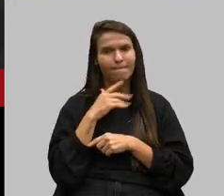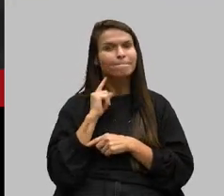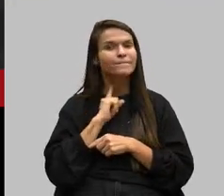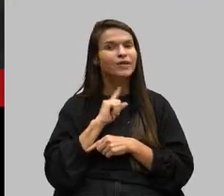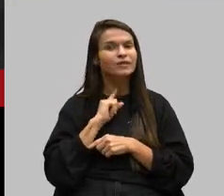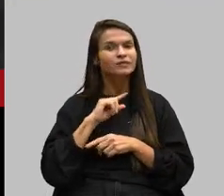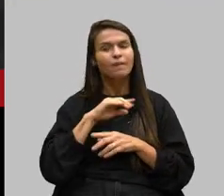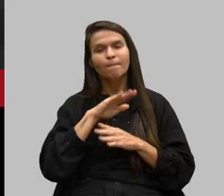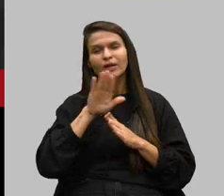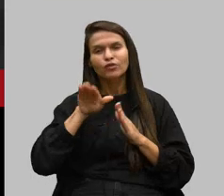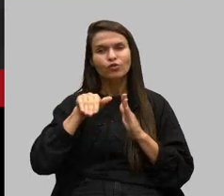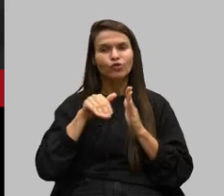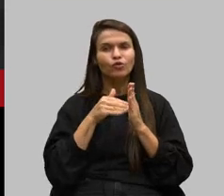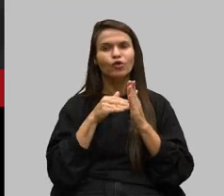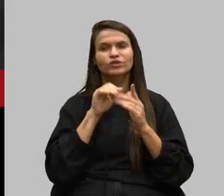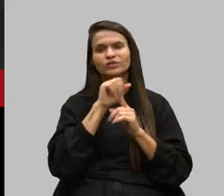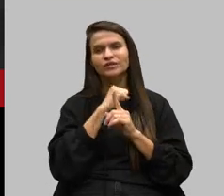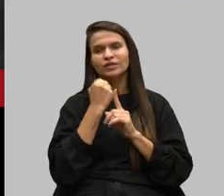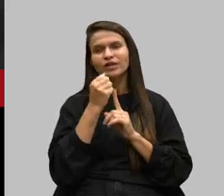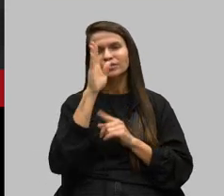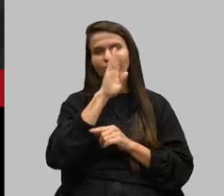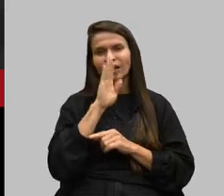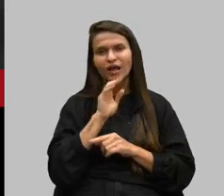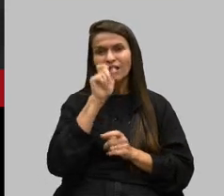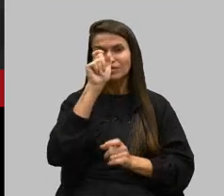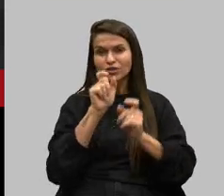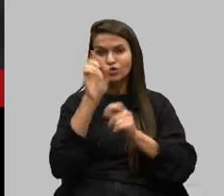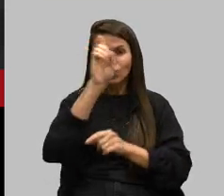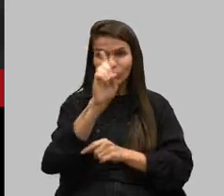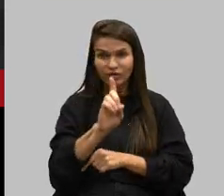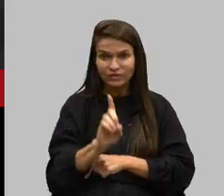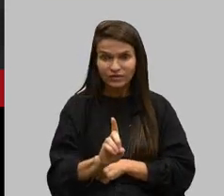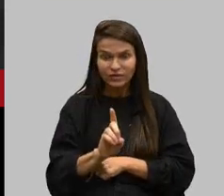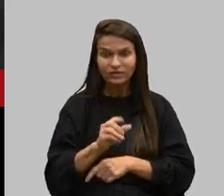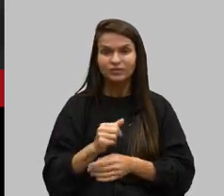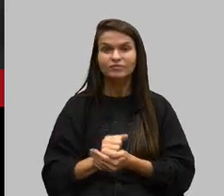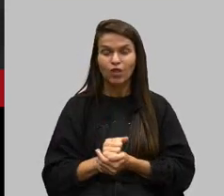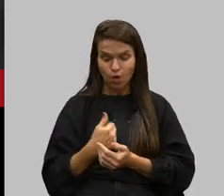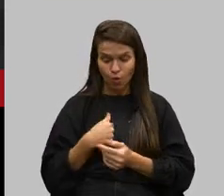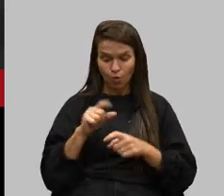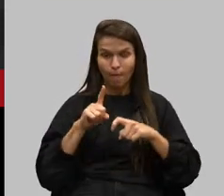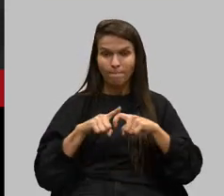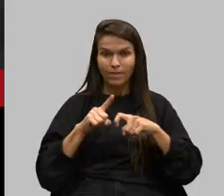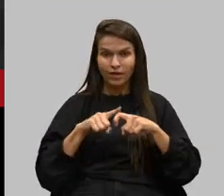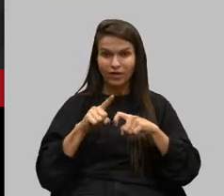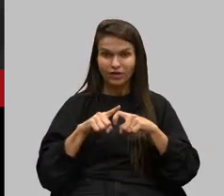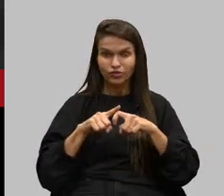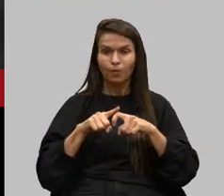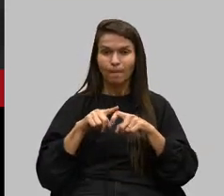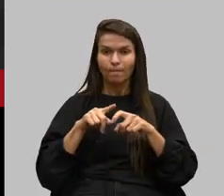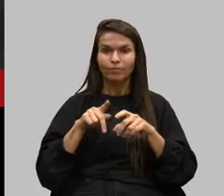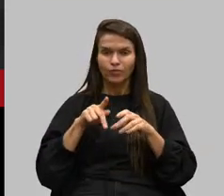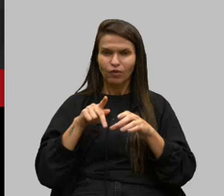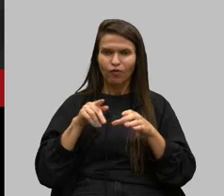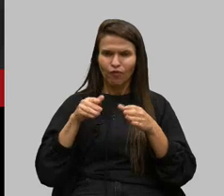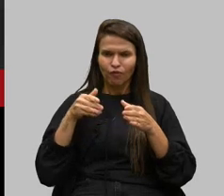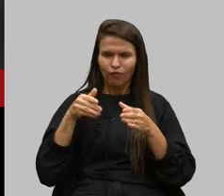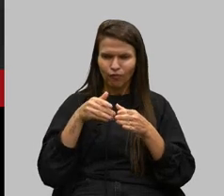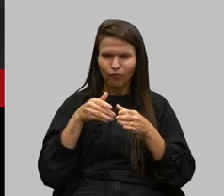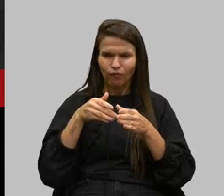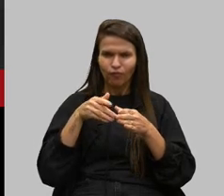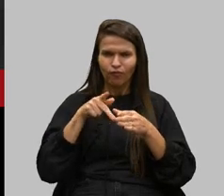toda a sociedade brasileira são as pessoas com deficiência eu como médico ortopedista trabalhei